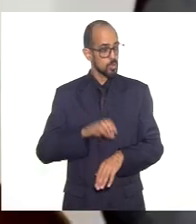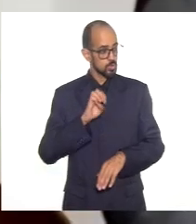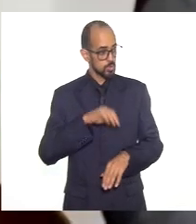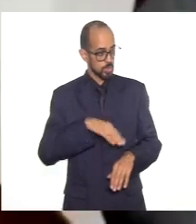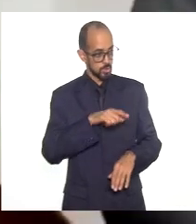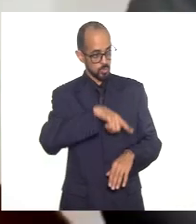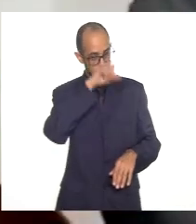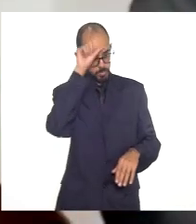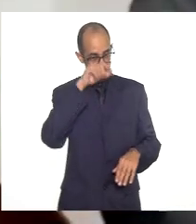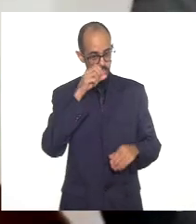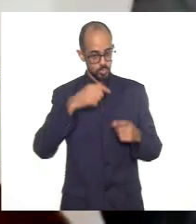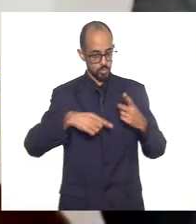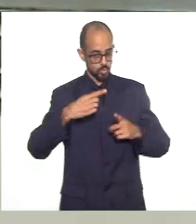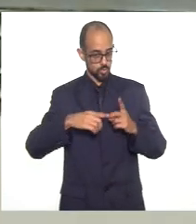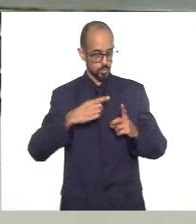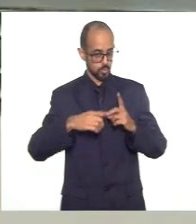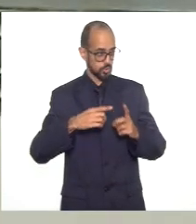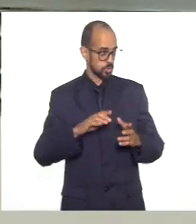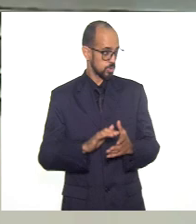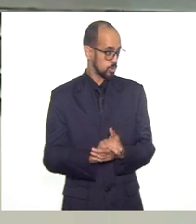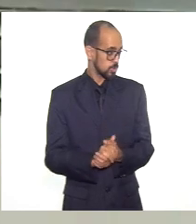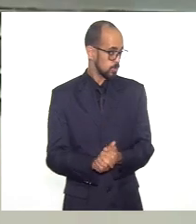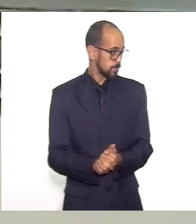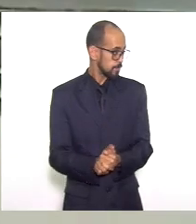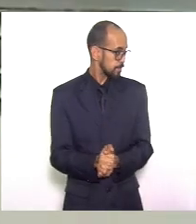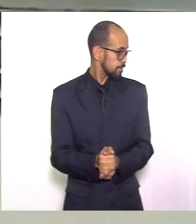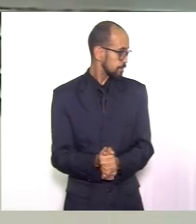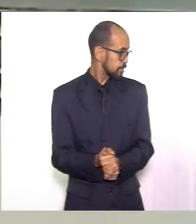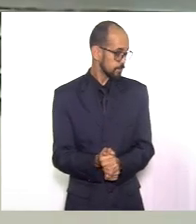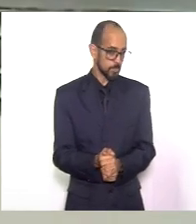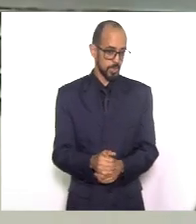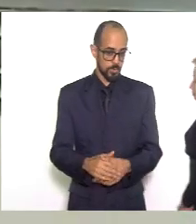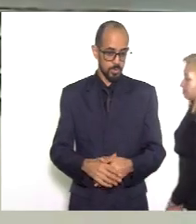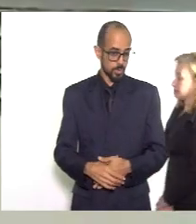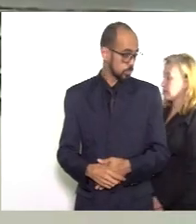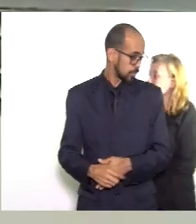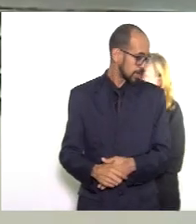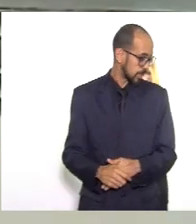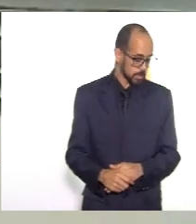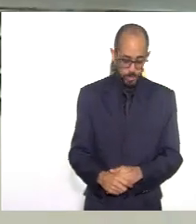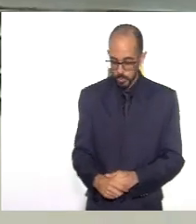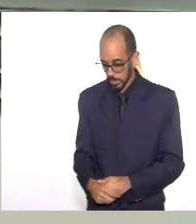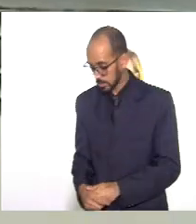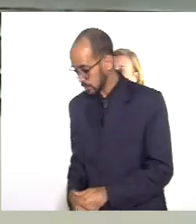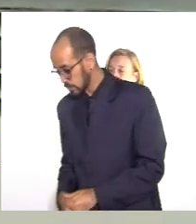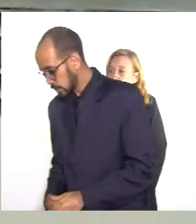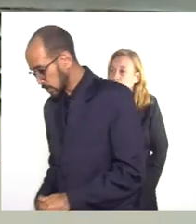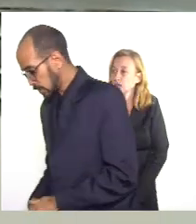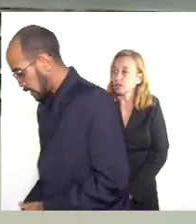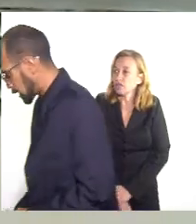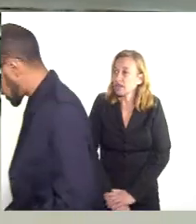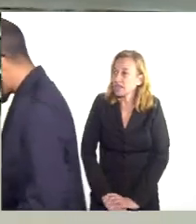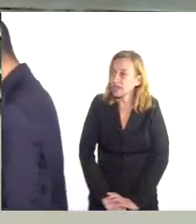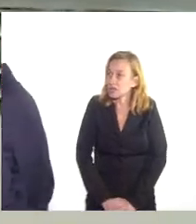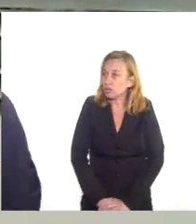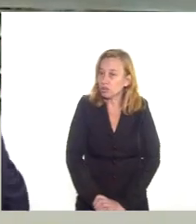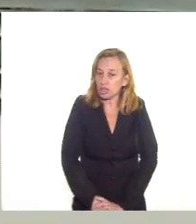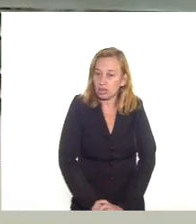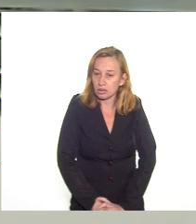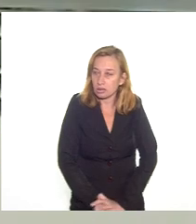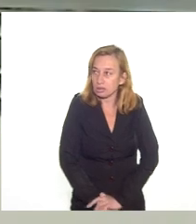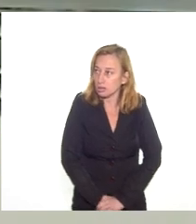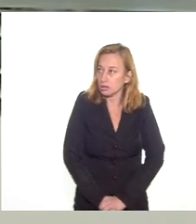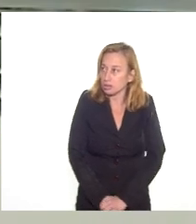amigo. Discute, então, também. Então, eu queria só fazer... Eu não vou discutir, porque eu já